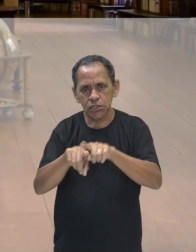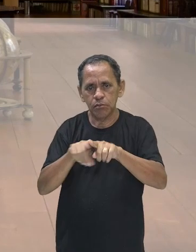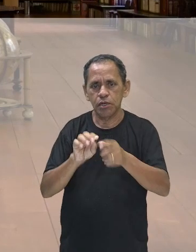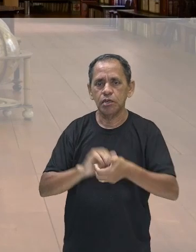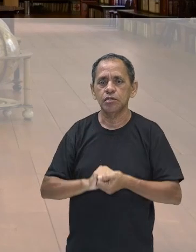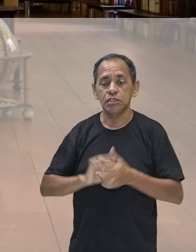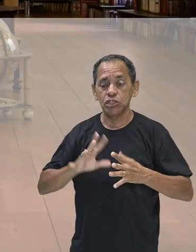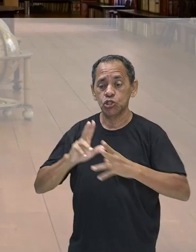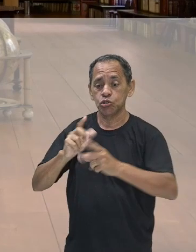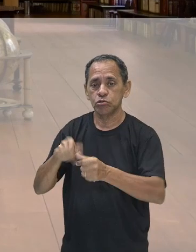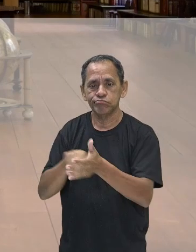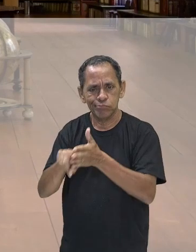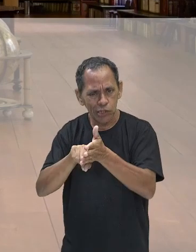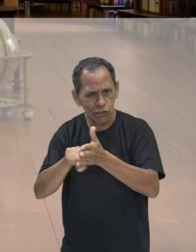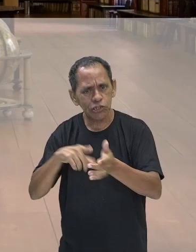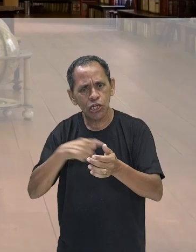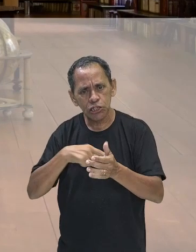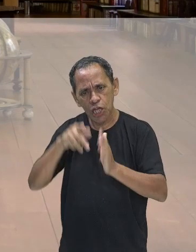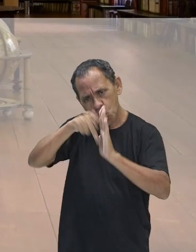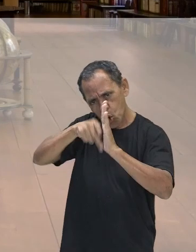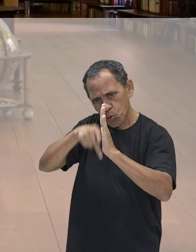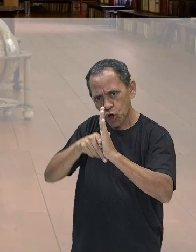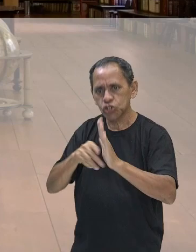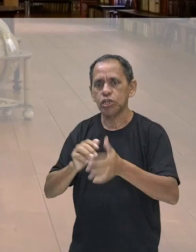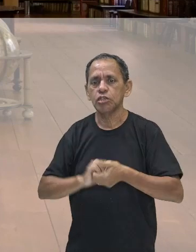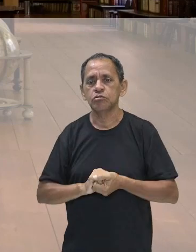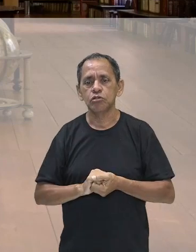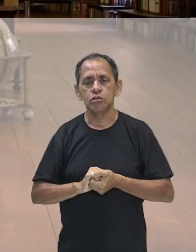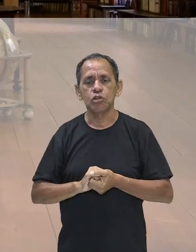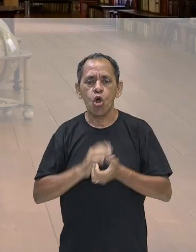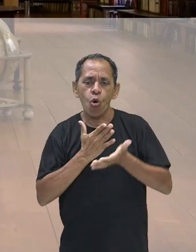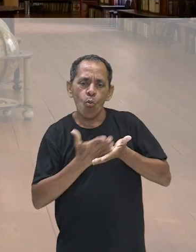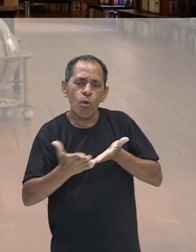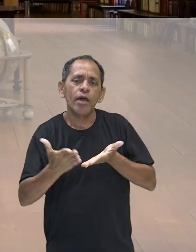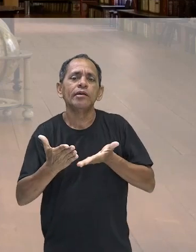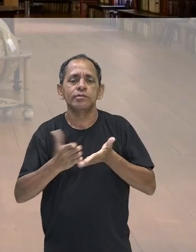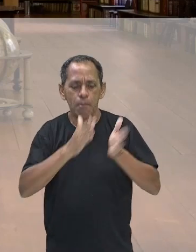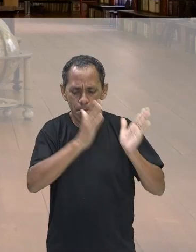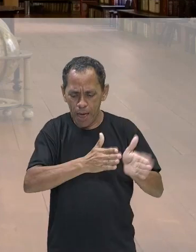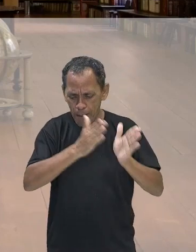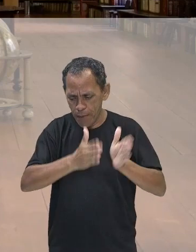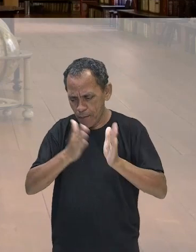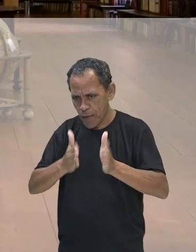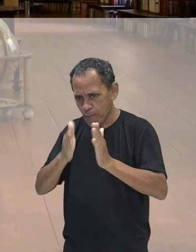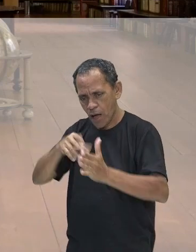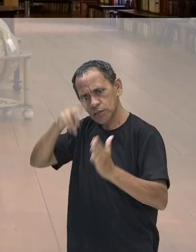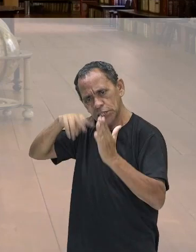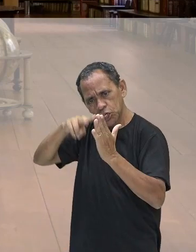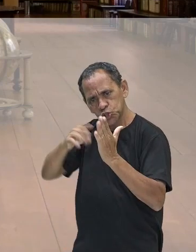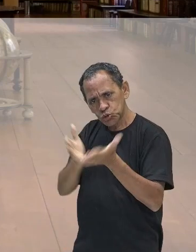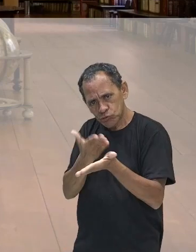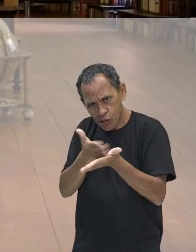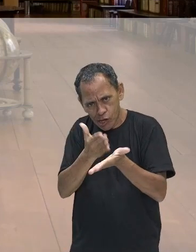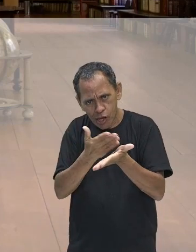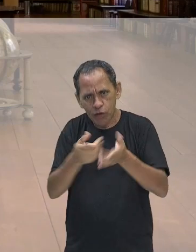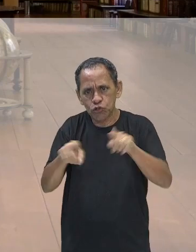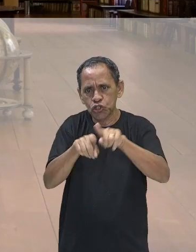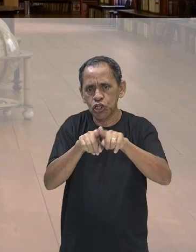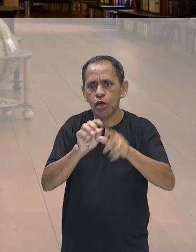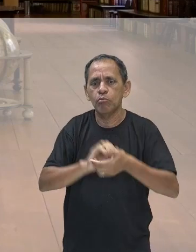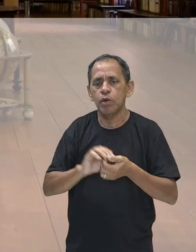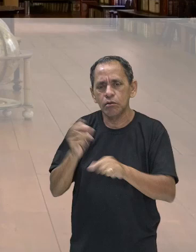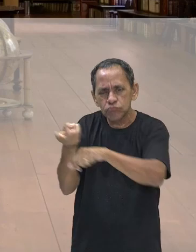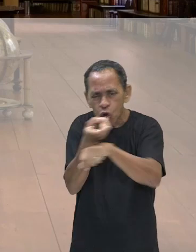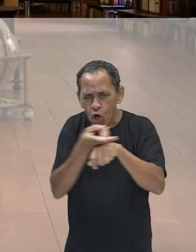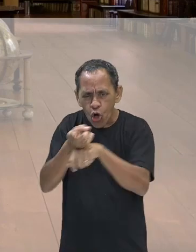Toda pesquisa a gente faz um projeto. É nesse projeto que a gente coloca as etapas, que são leituras de livros e a busca